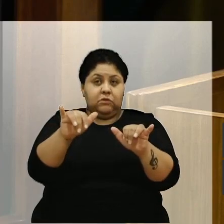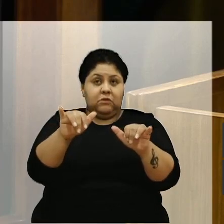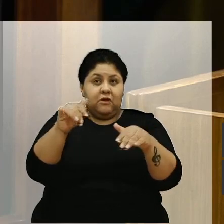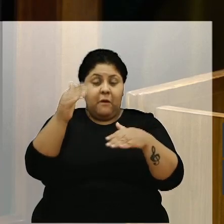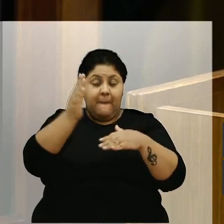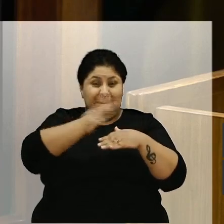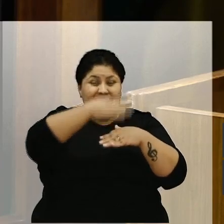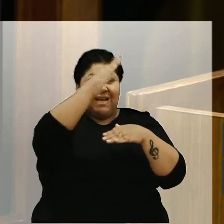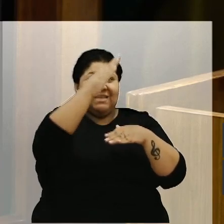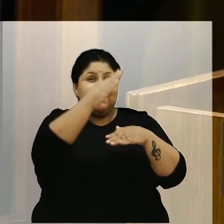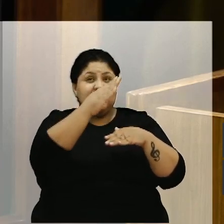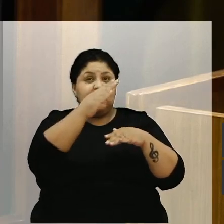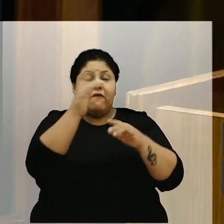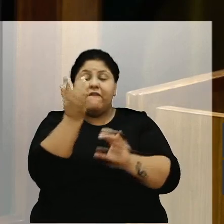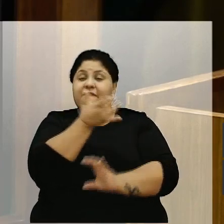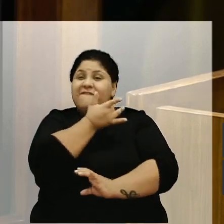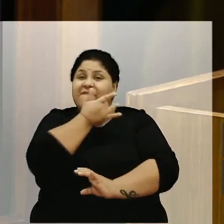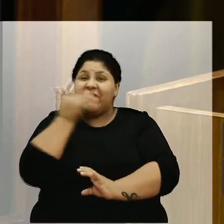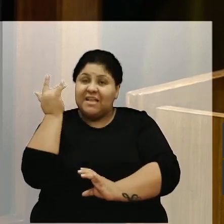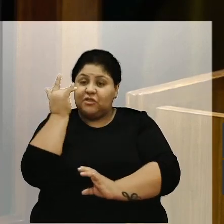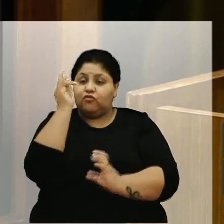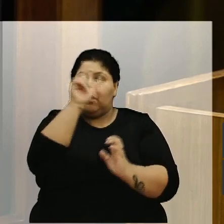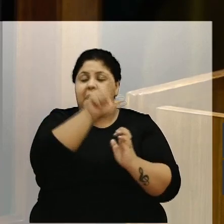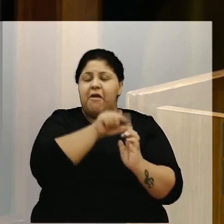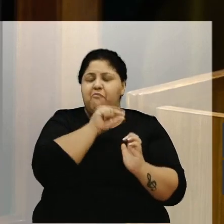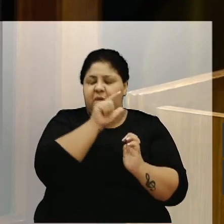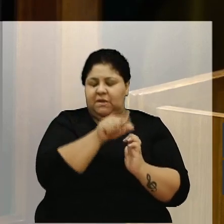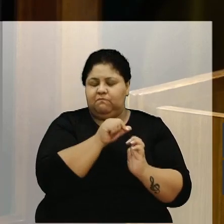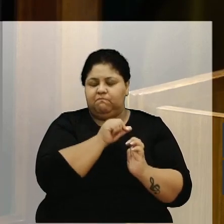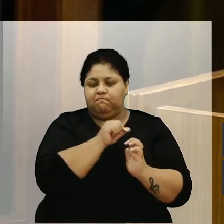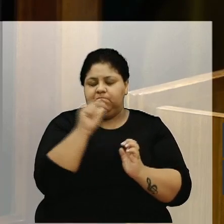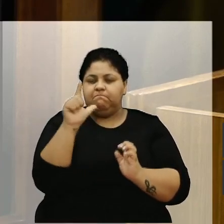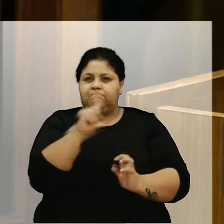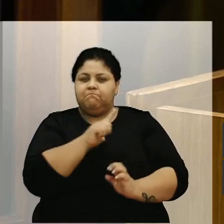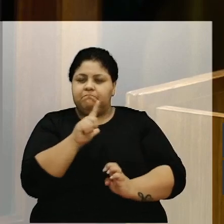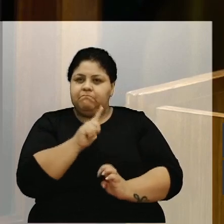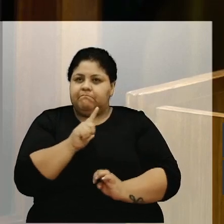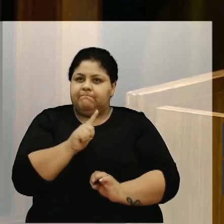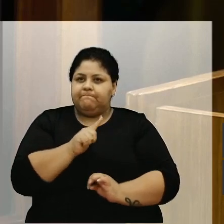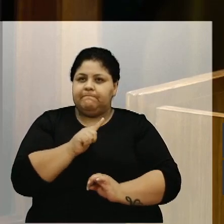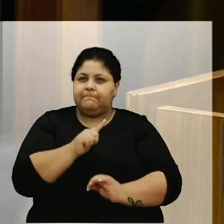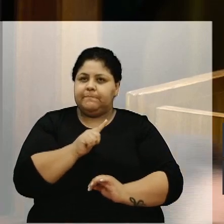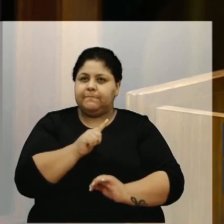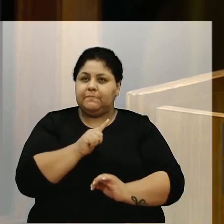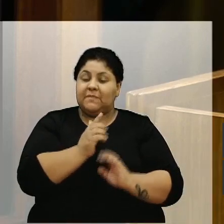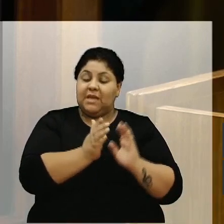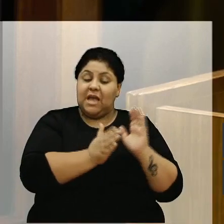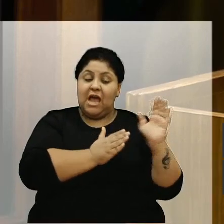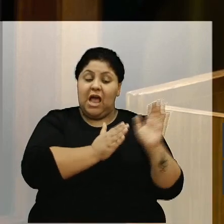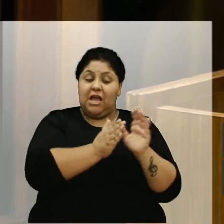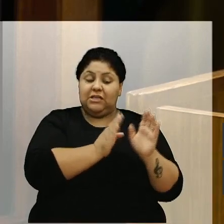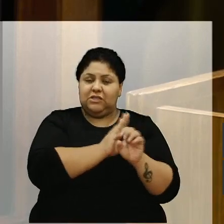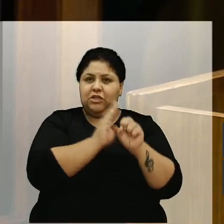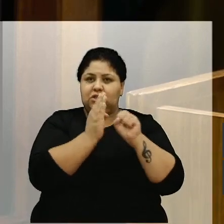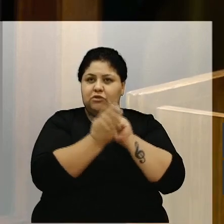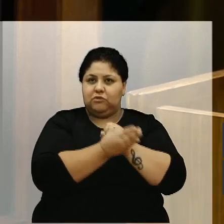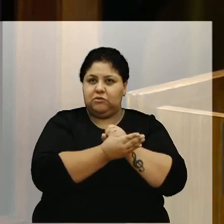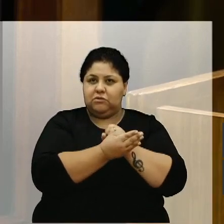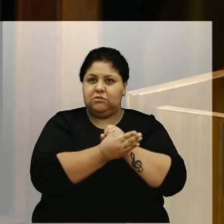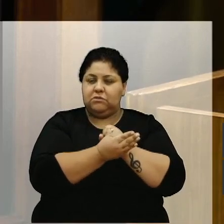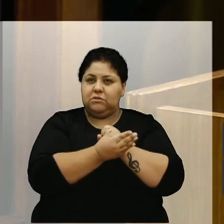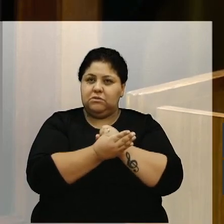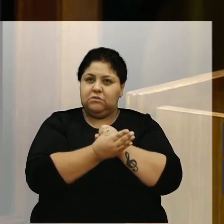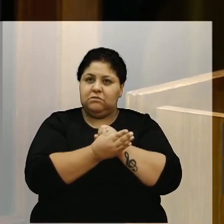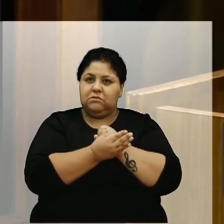mais fácil essa empresa ter acesso aos bairros e já ir